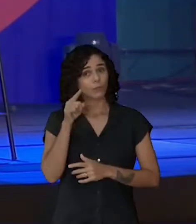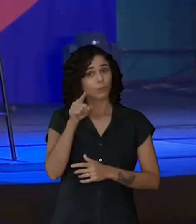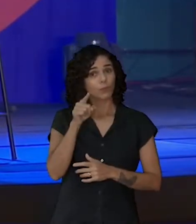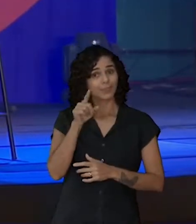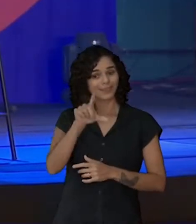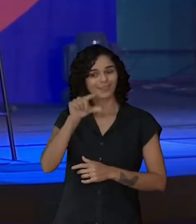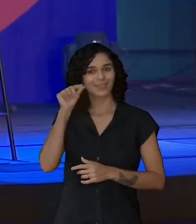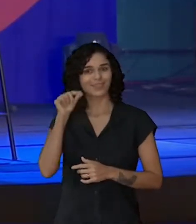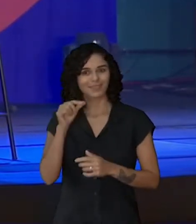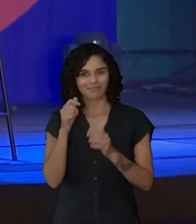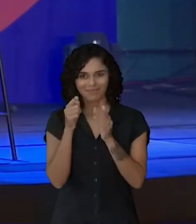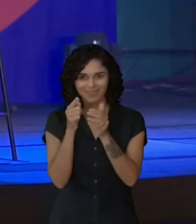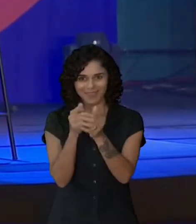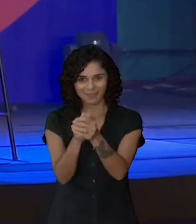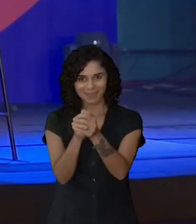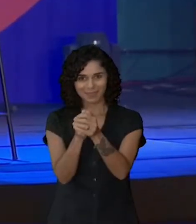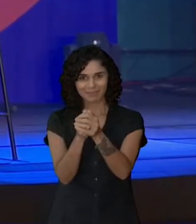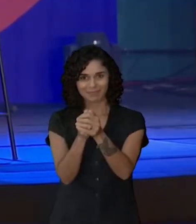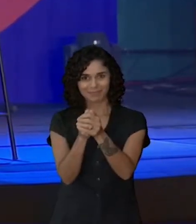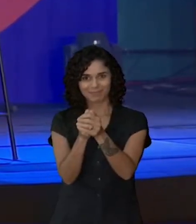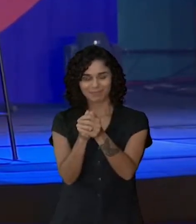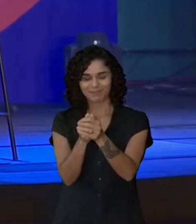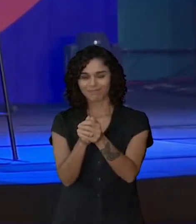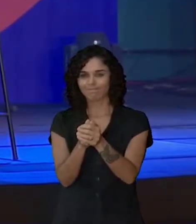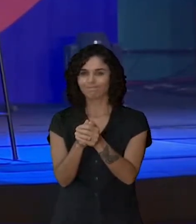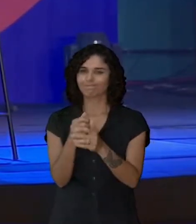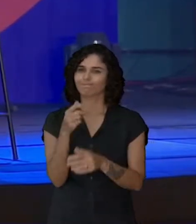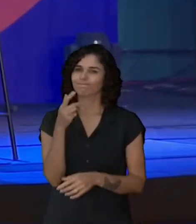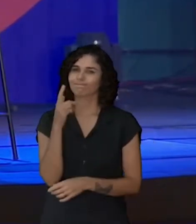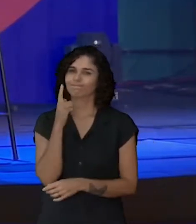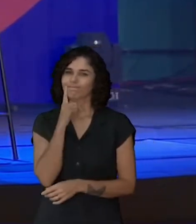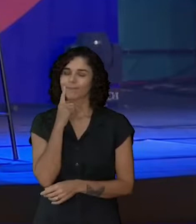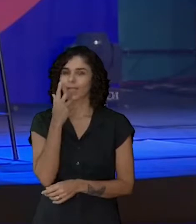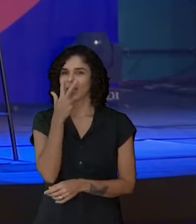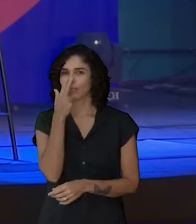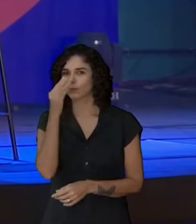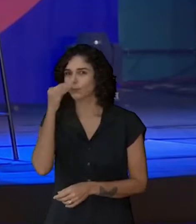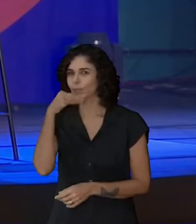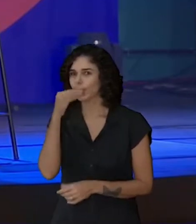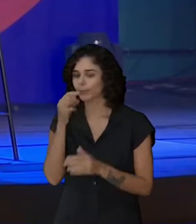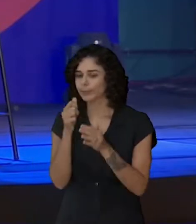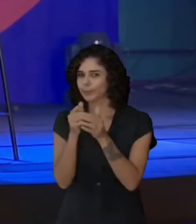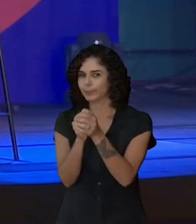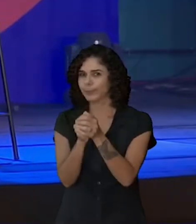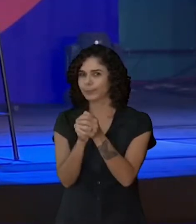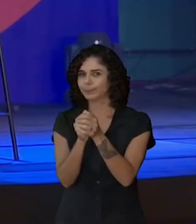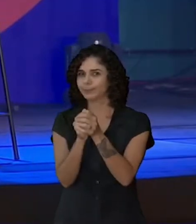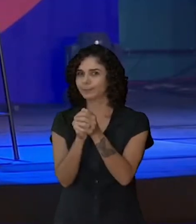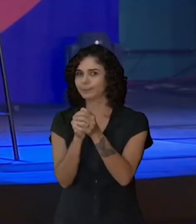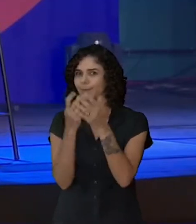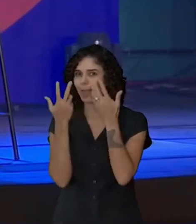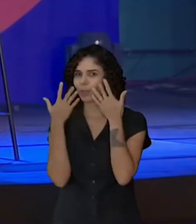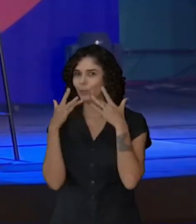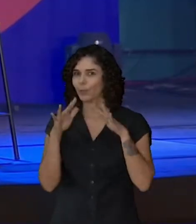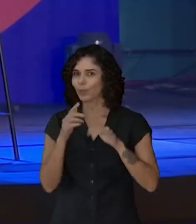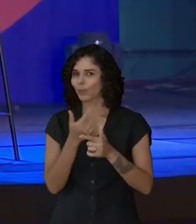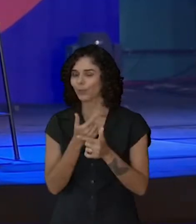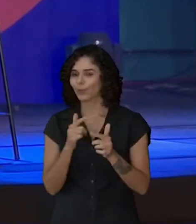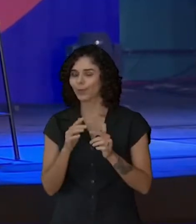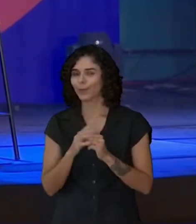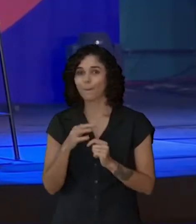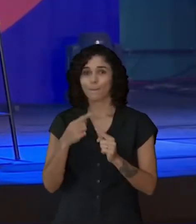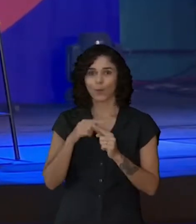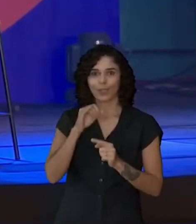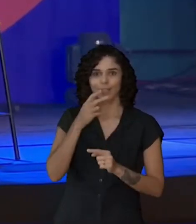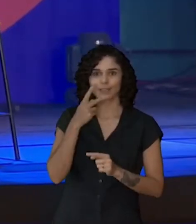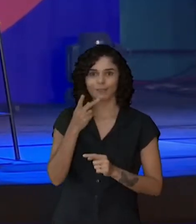Amém? Eu não senti assim um amém muito espontâneo. Porque quando fala assim, Deus vai